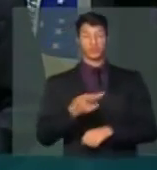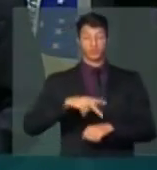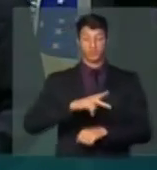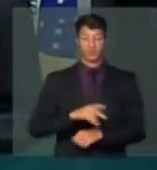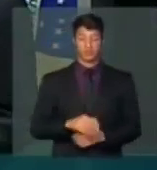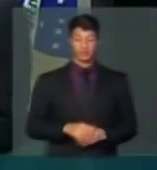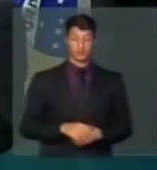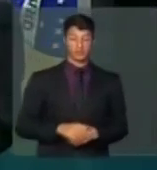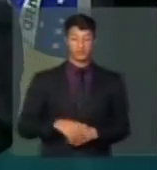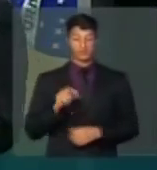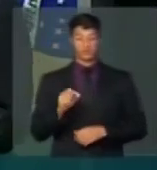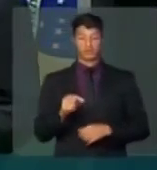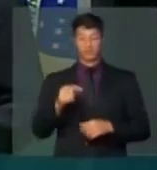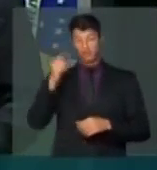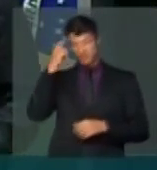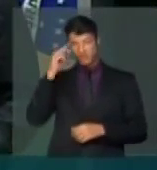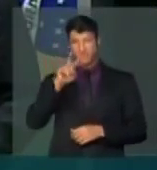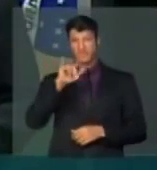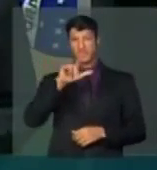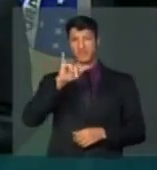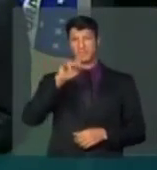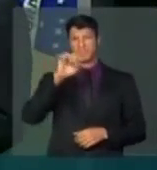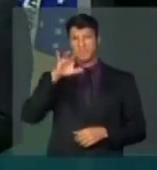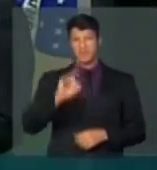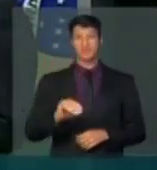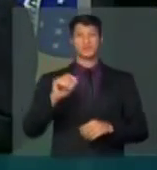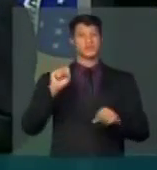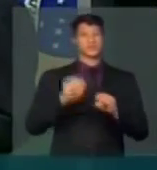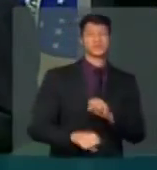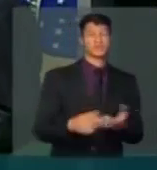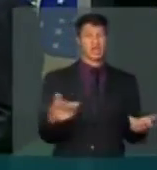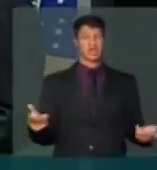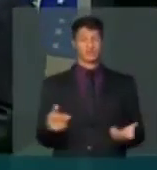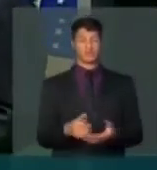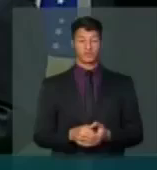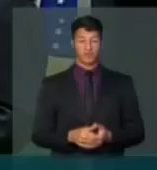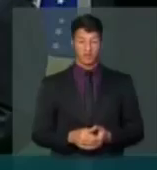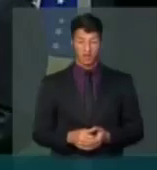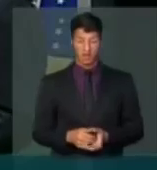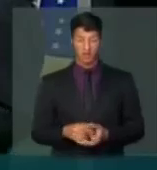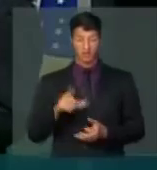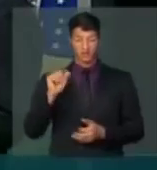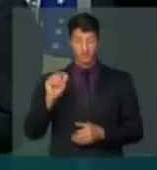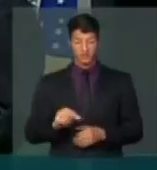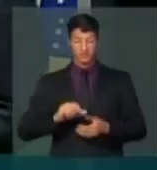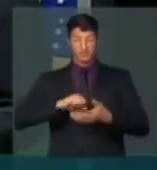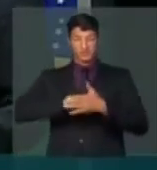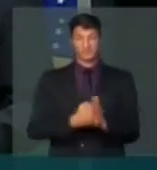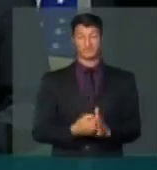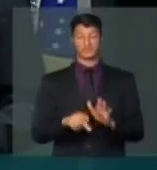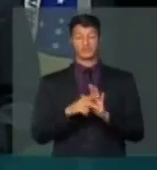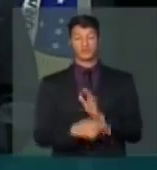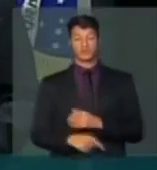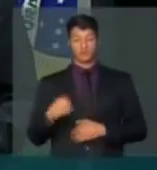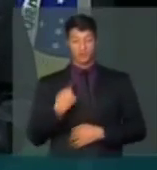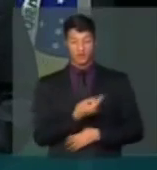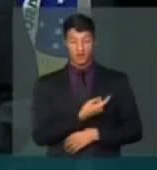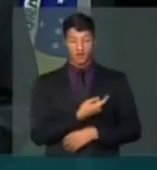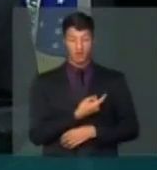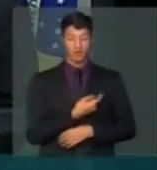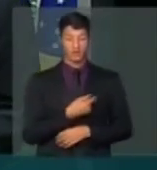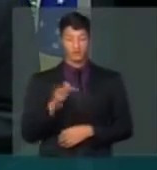país. Isso é um vilipêndio. Isso é um assassinato, isso é uma tortura aos